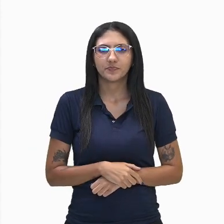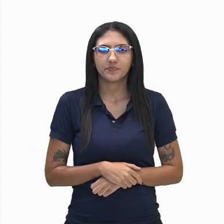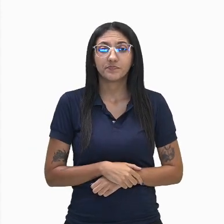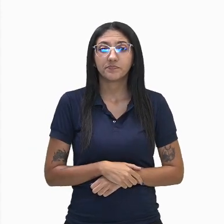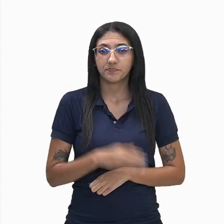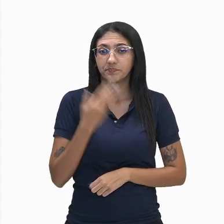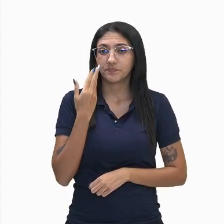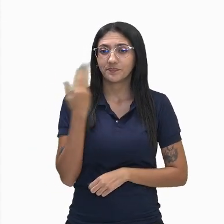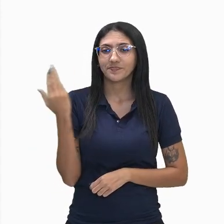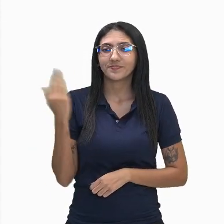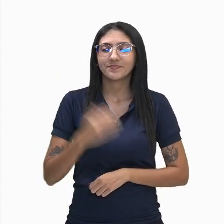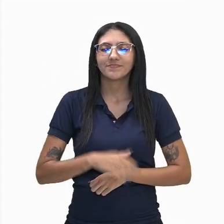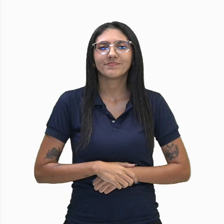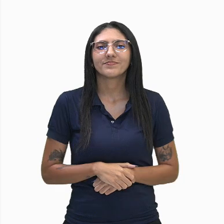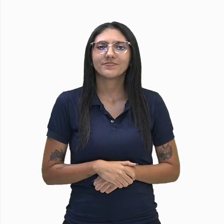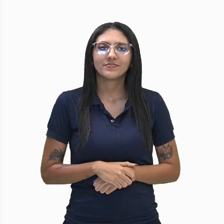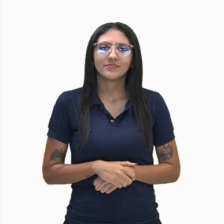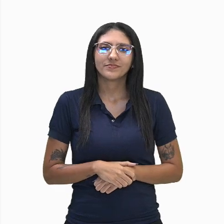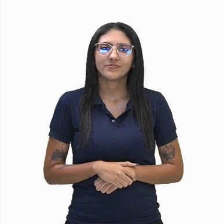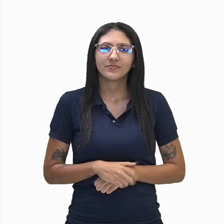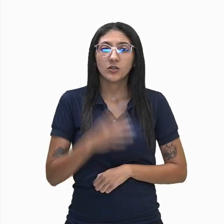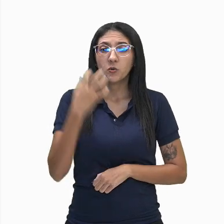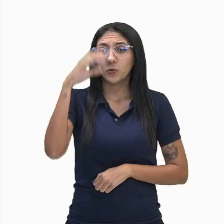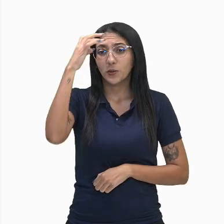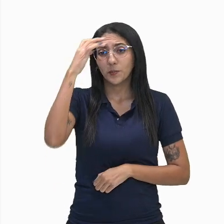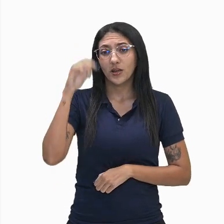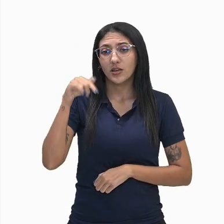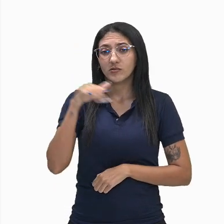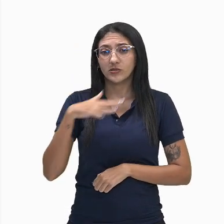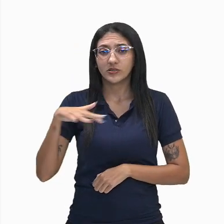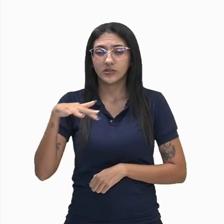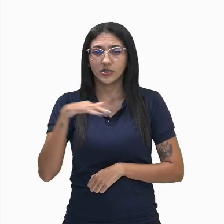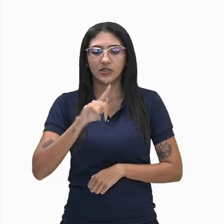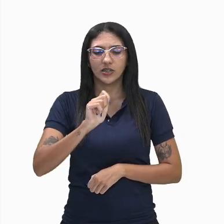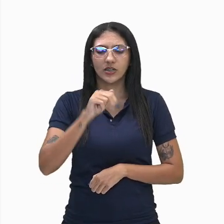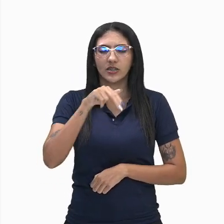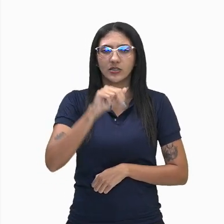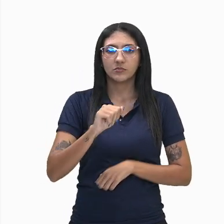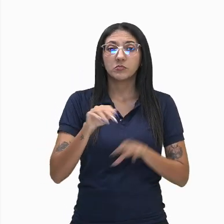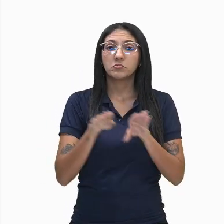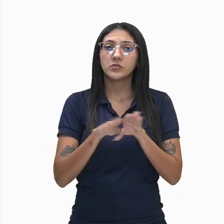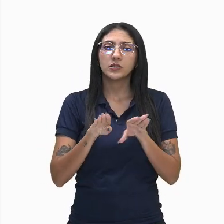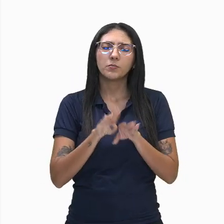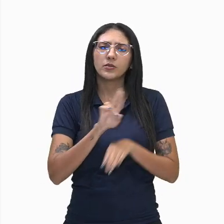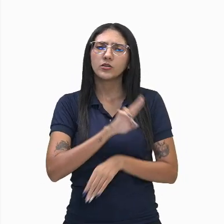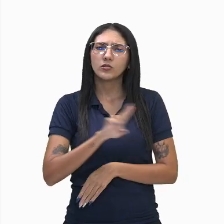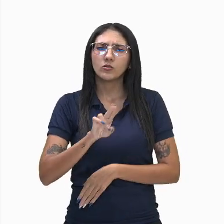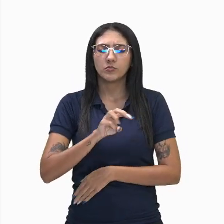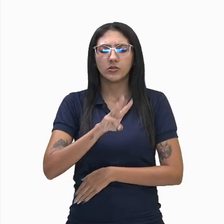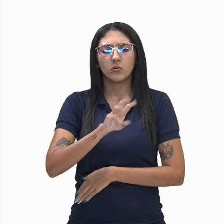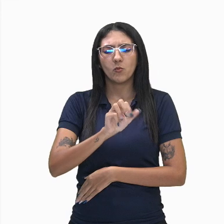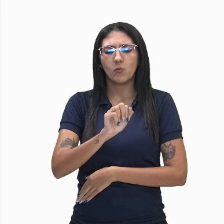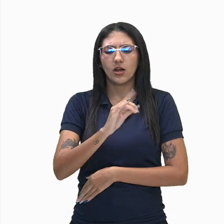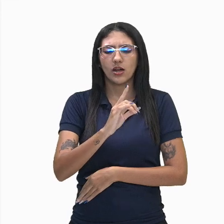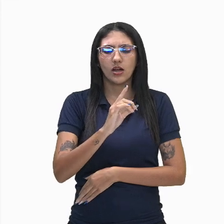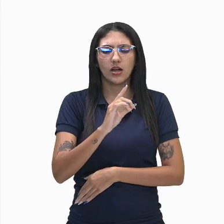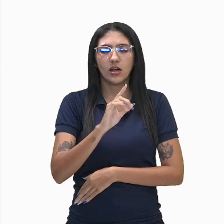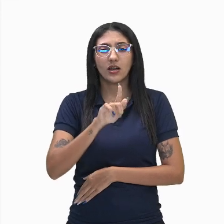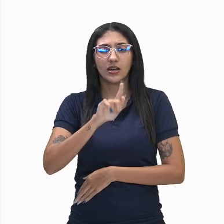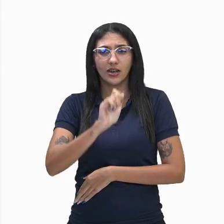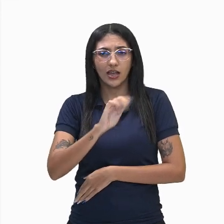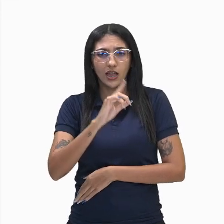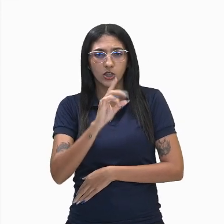período. O Império de Gana, também conhecido como Ouagadougou, floresceu entre os